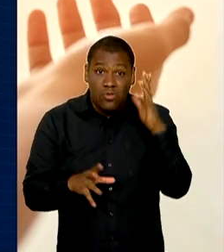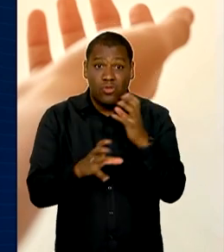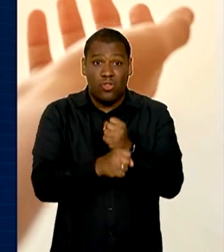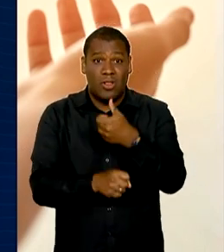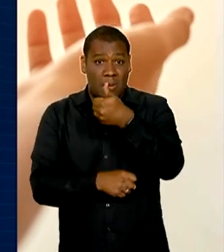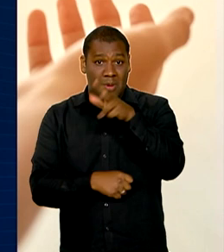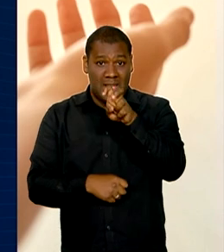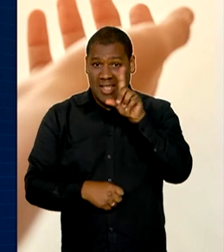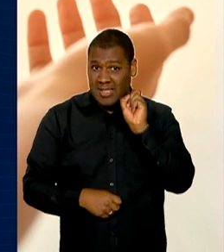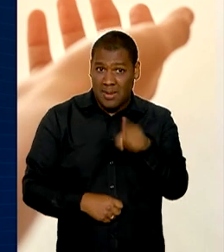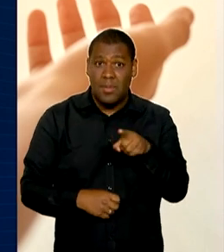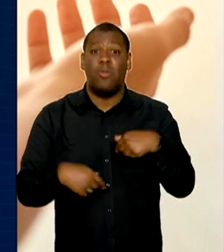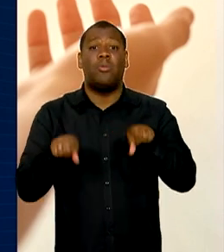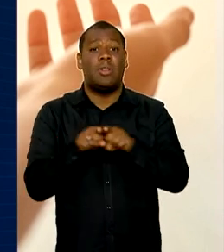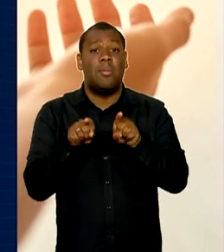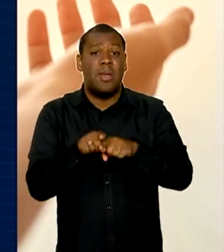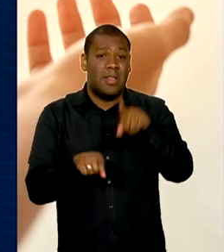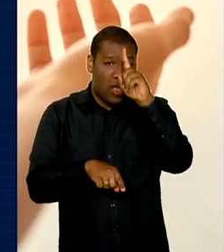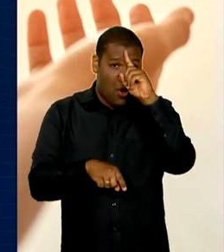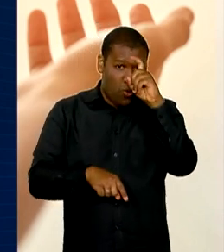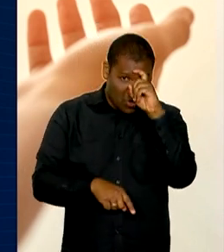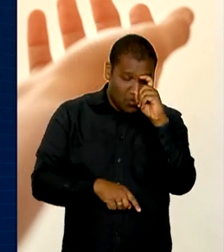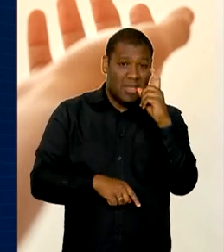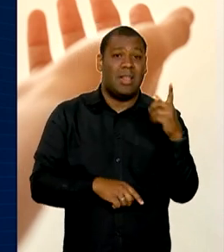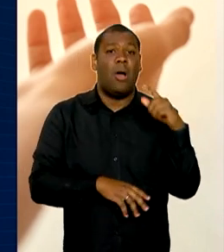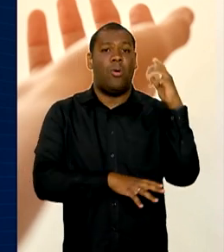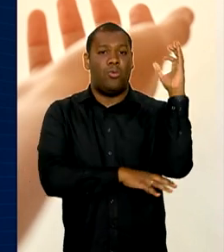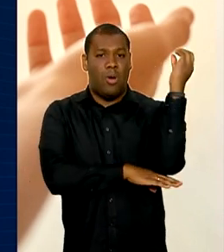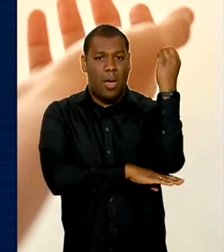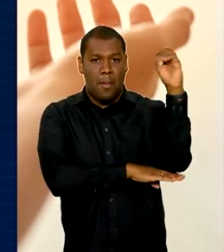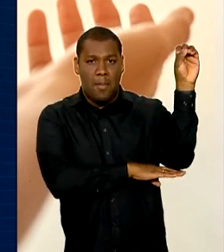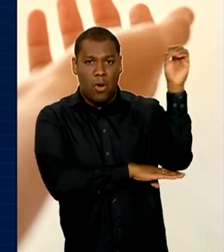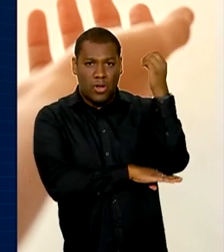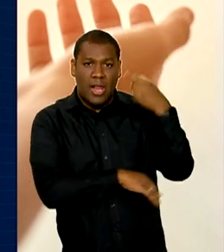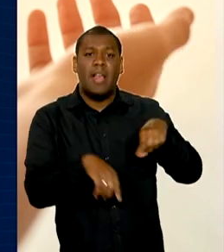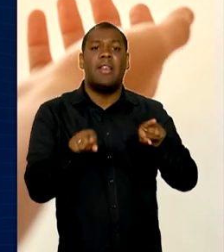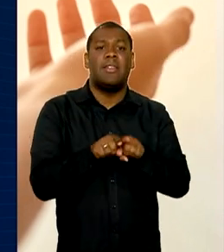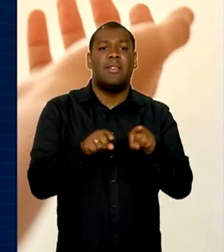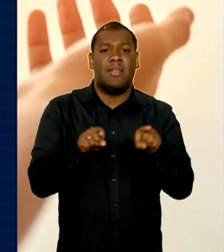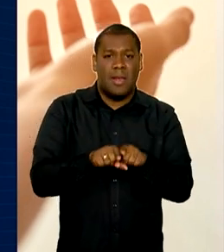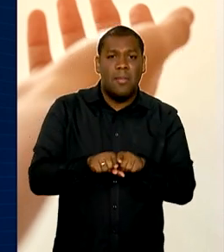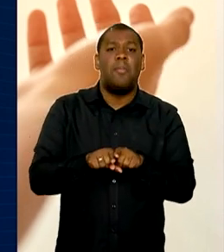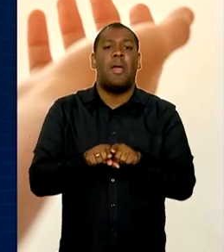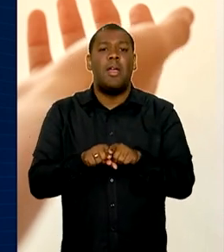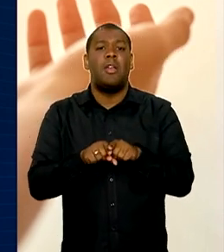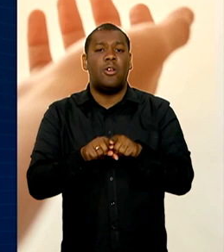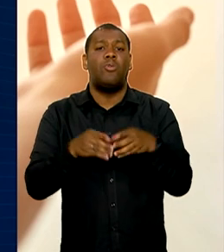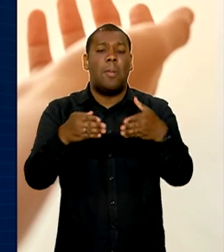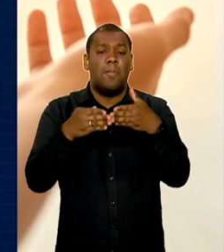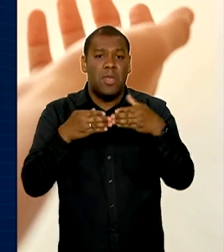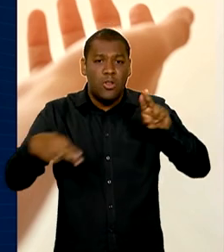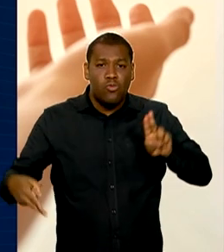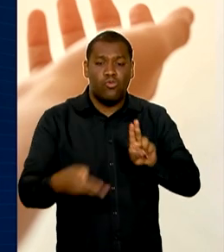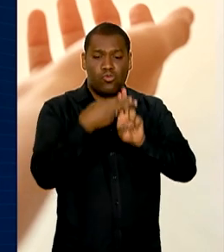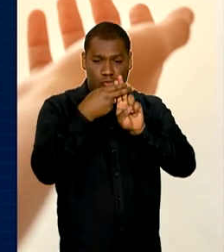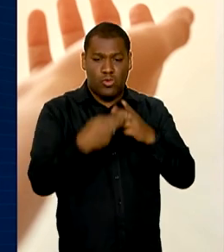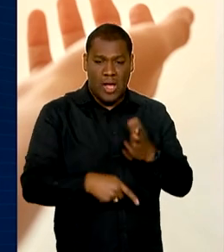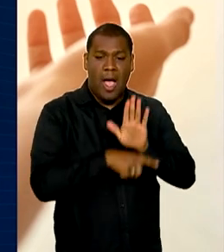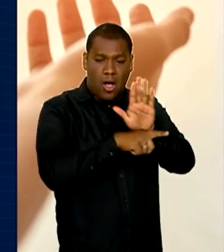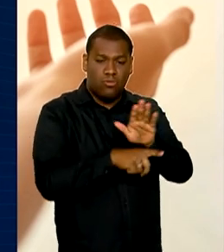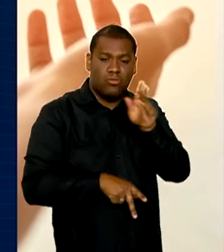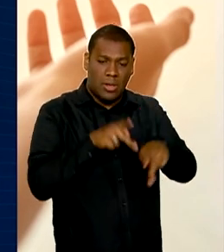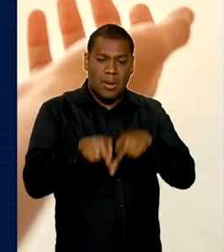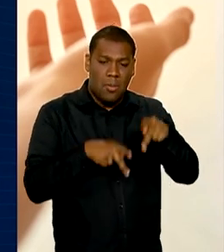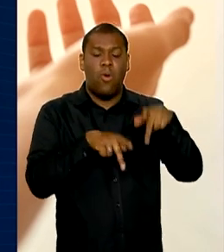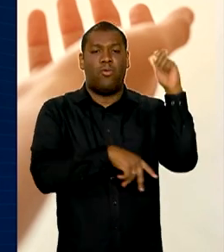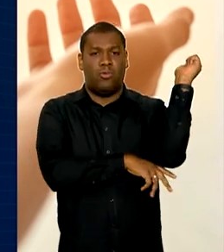Nossa Senhora da Conceição, em Porto Alegre, e acionou a Força Nacional do SUS para atuar na tragédia. O